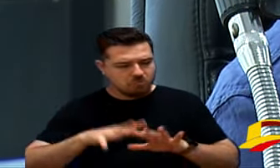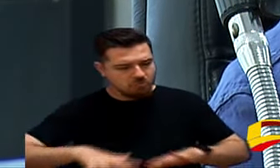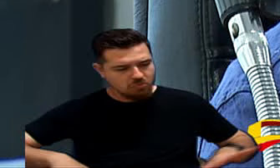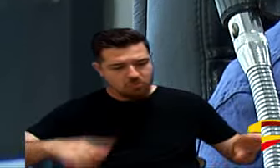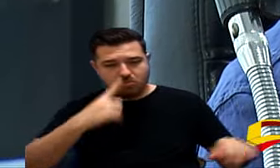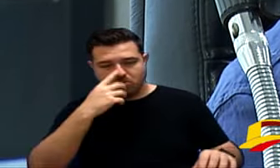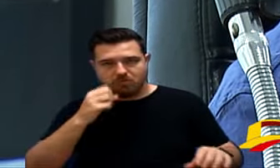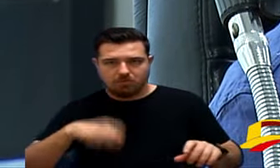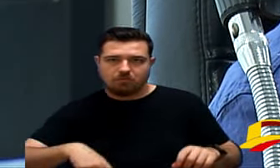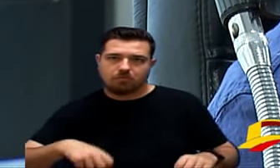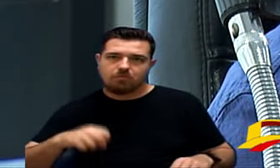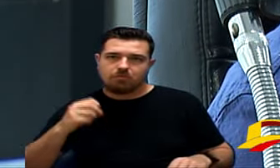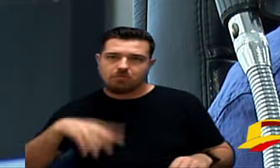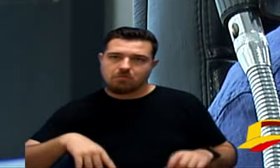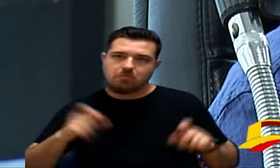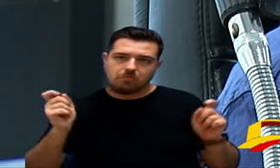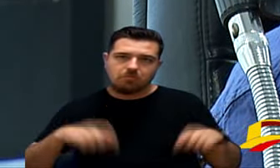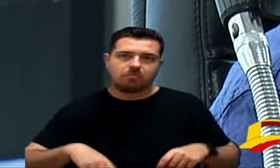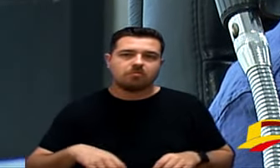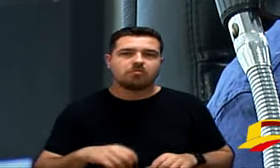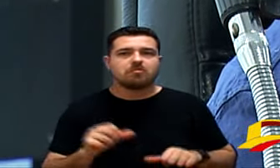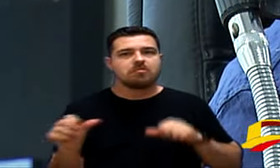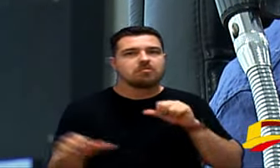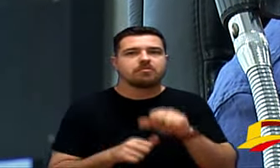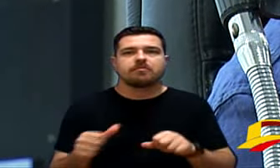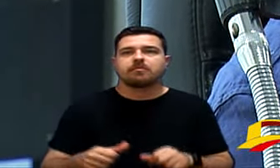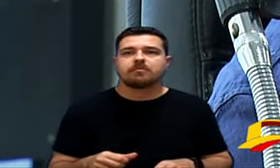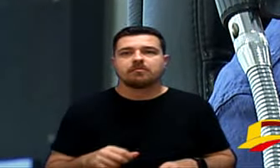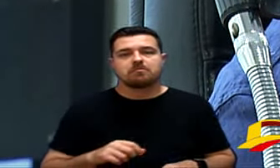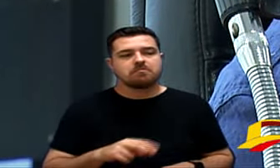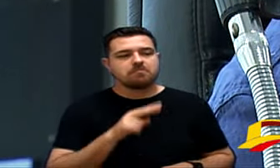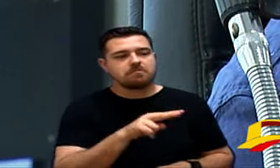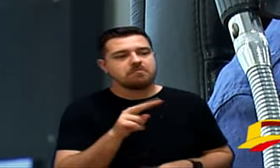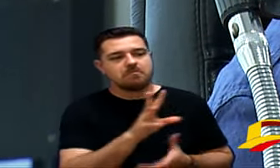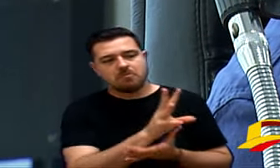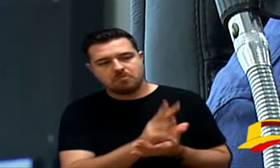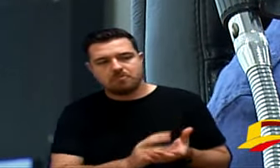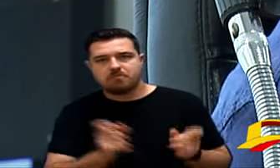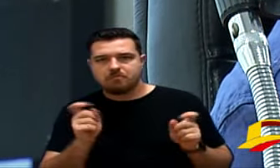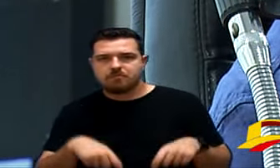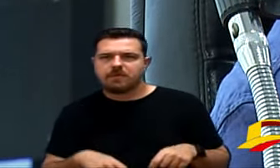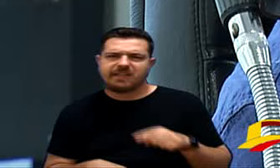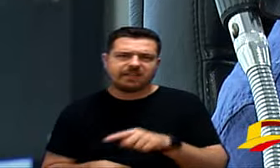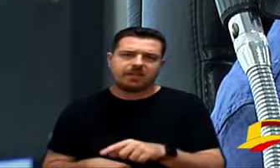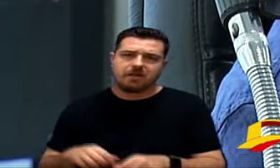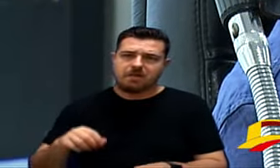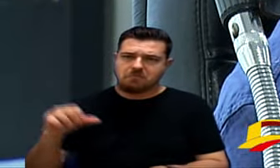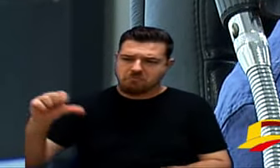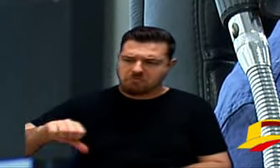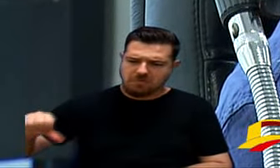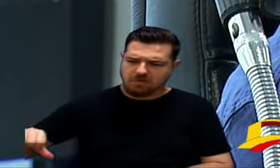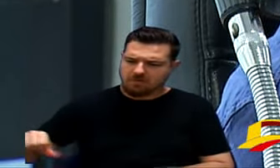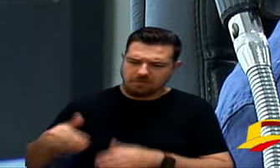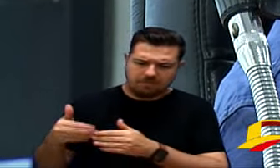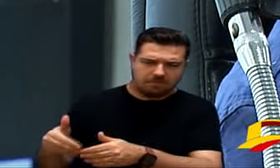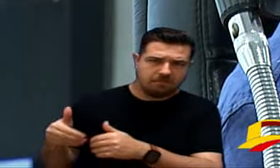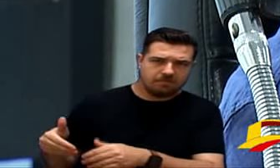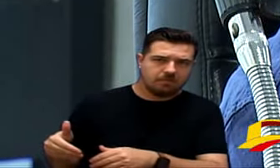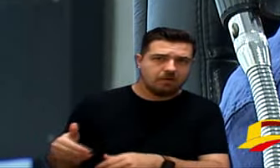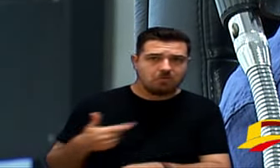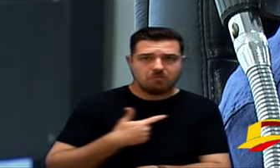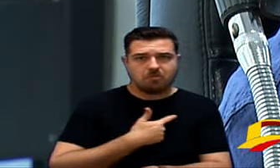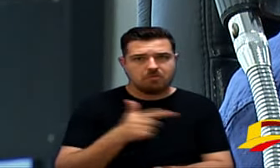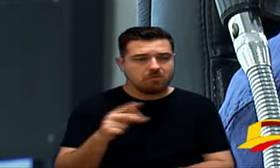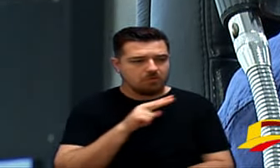todo o seu material então nós temos que buscar exemplos bom não temos que ficar olhando se dar errado aqui voran eu não vou olhar V